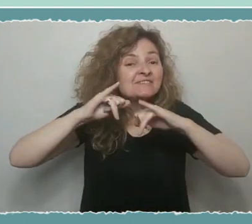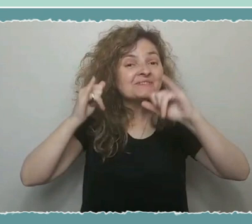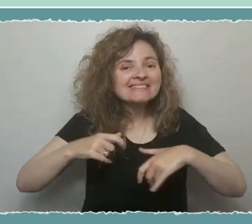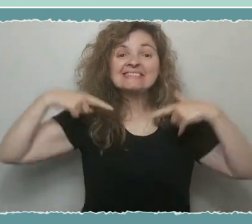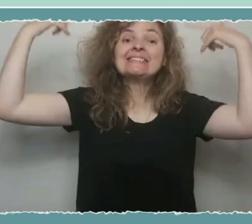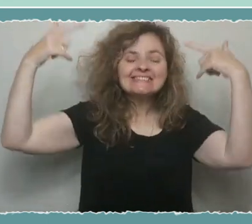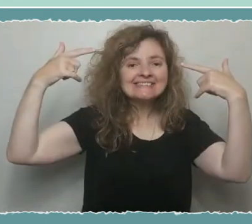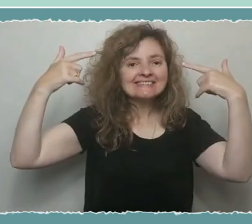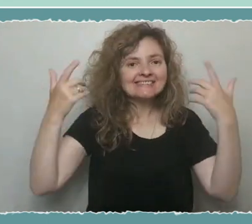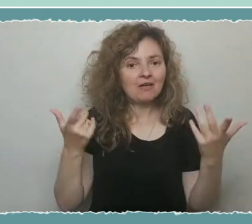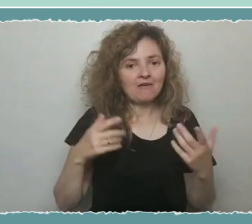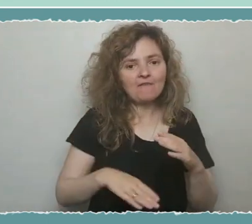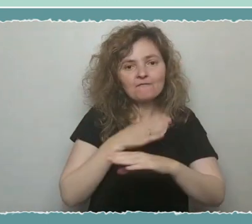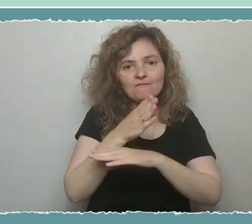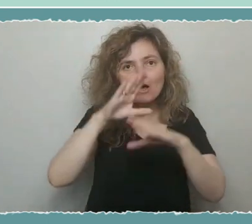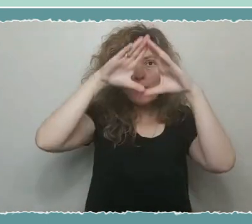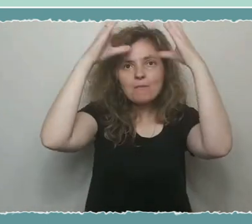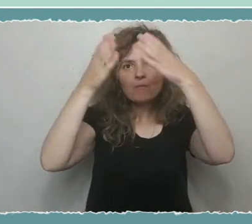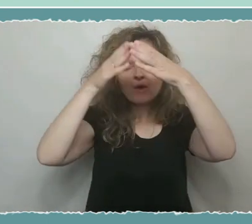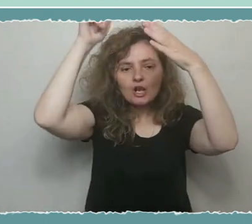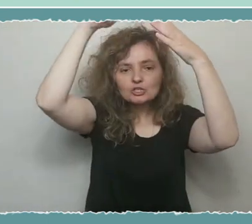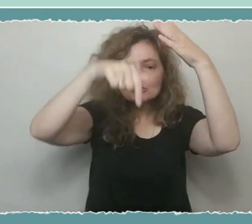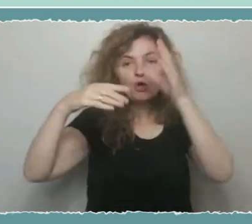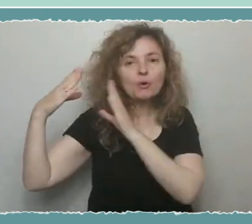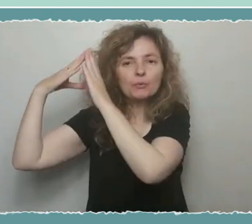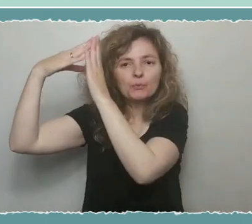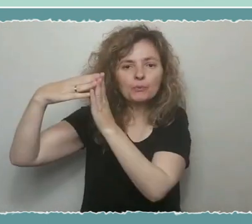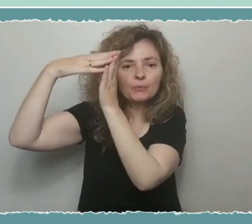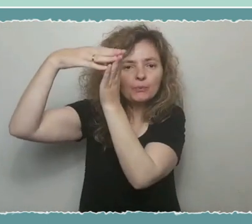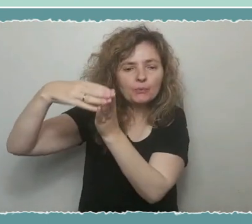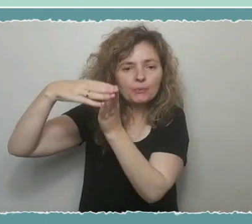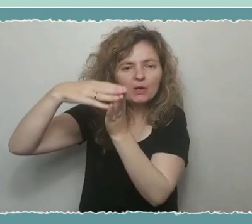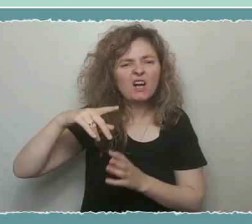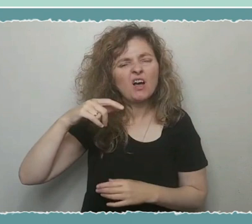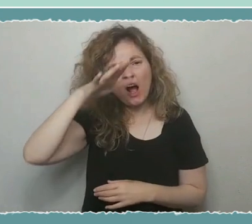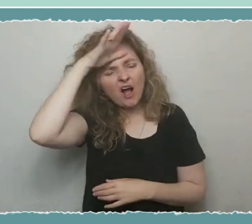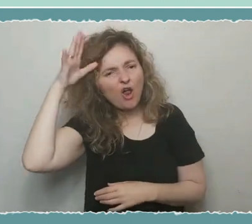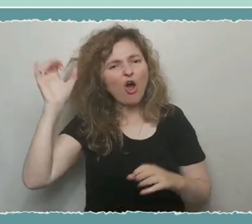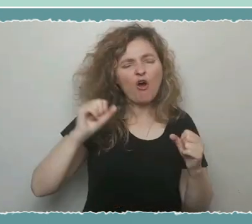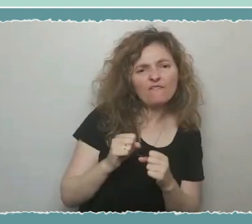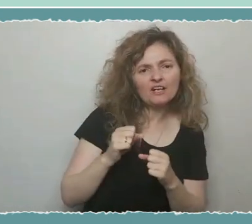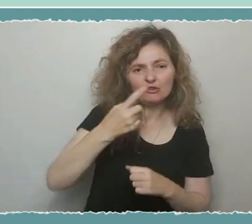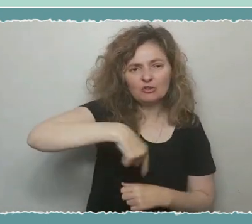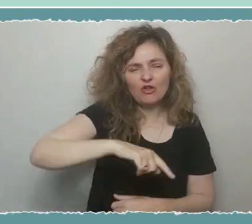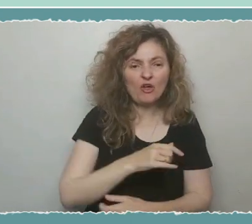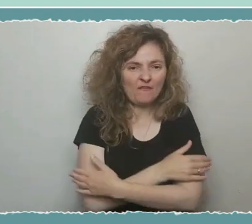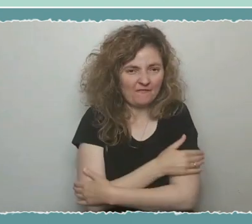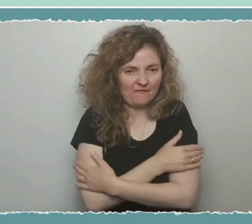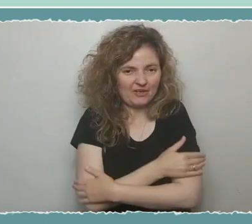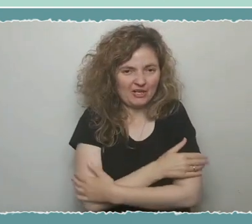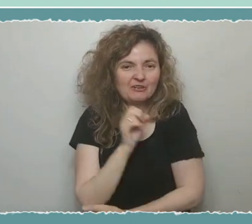ainda. E foron indo cara ao polo sur e digo, no polo sur fai frío ou fai calor? Frío, tedes razón. Como faremos cando temos